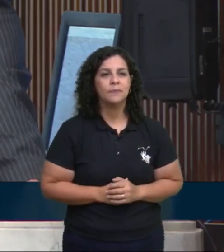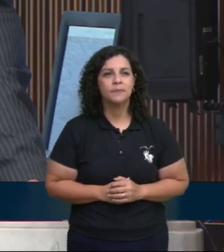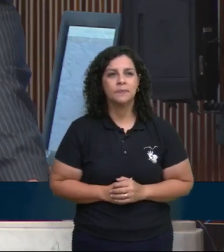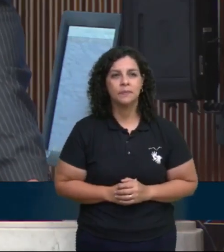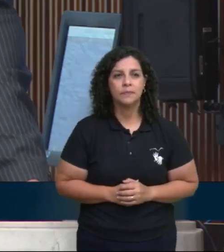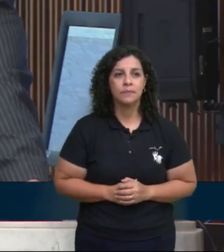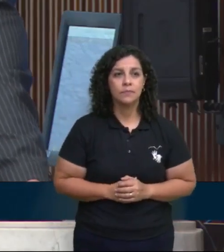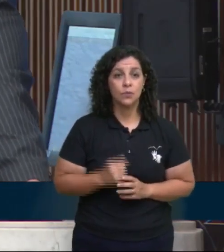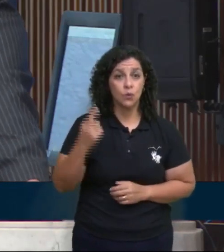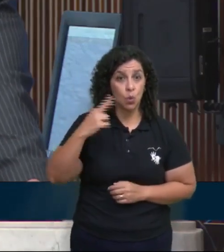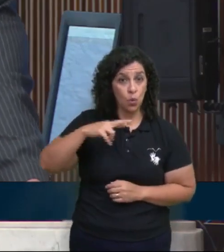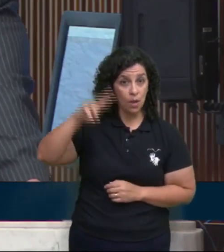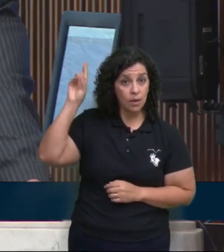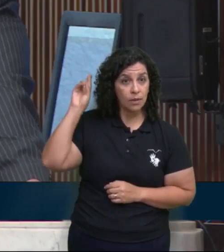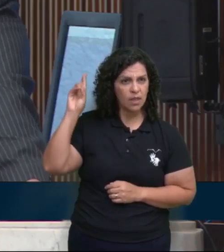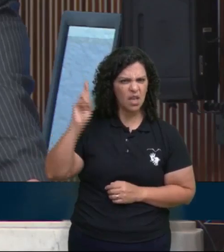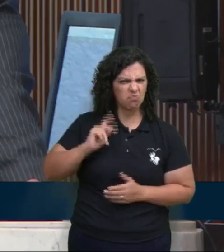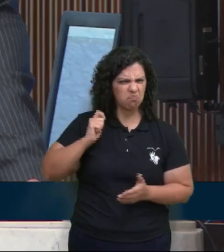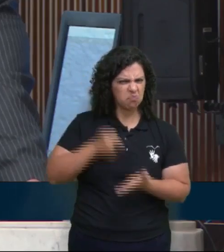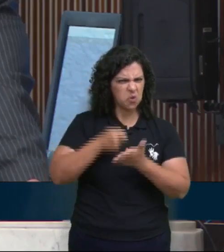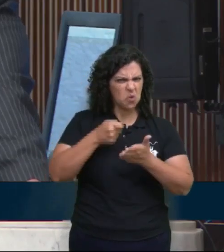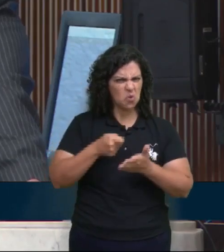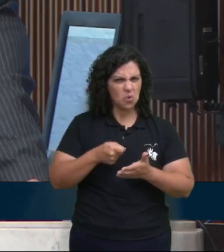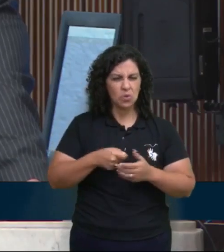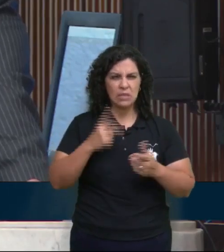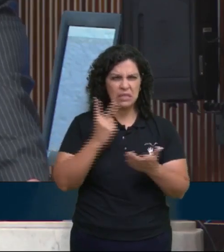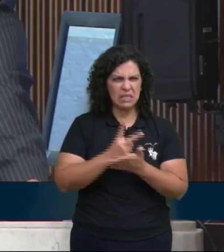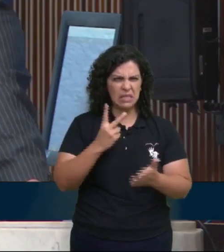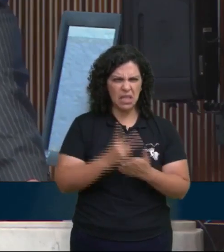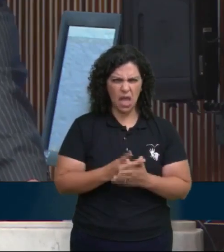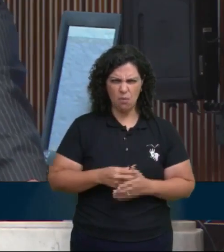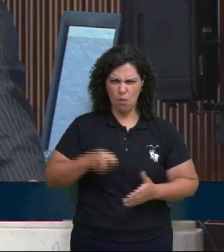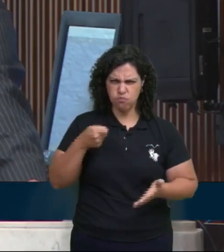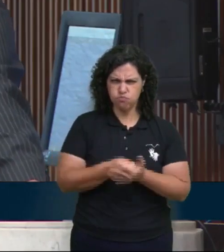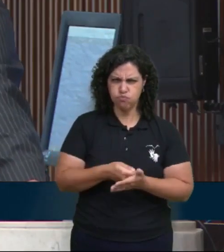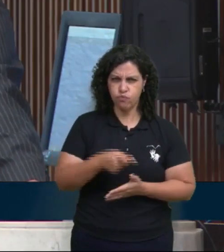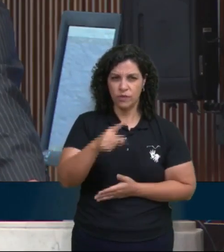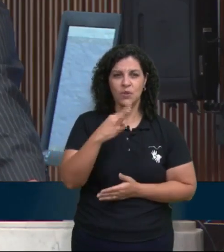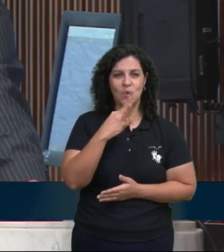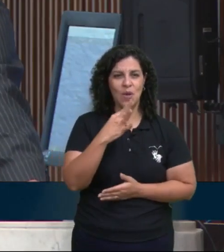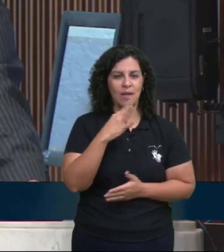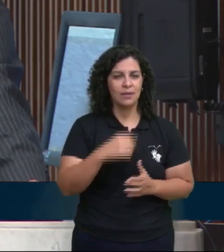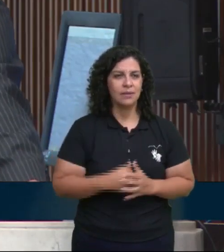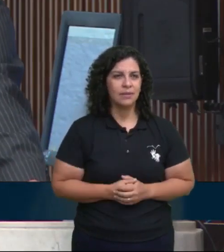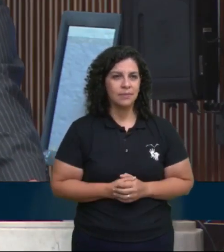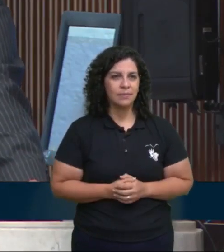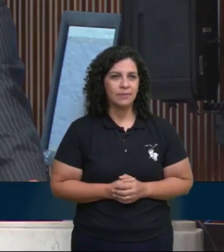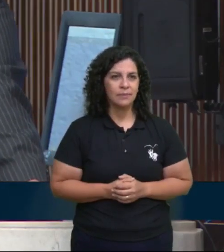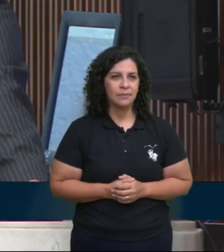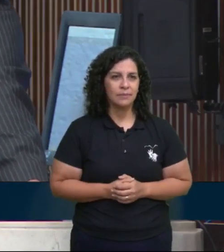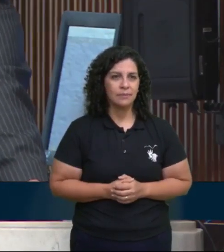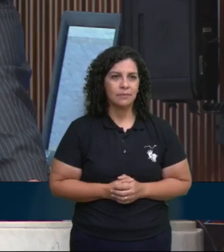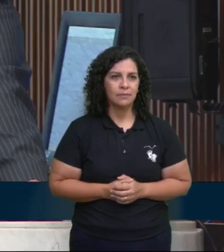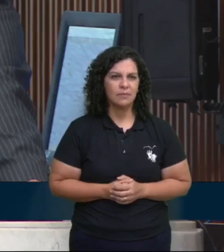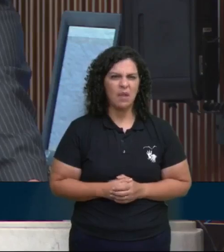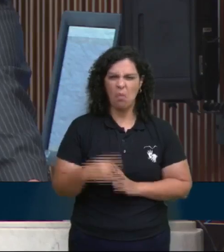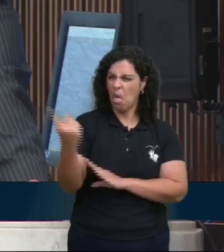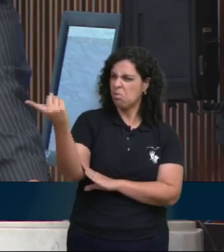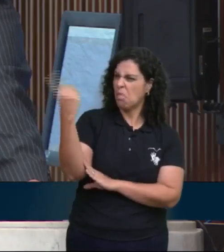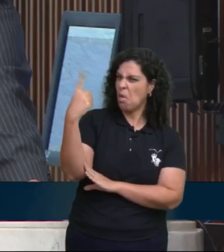e o Requião duro, ríspido, firme, que vocês conhecem, me deu uma